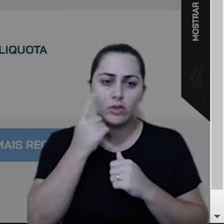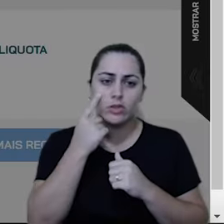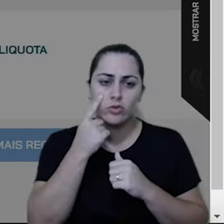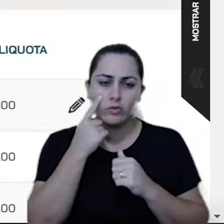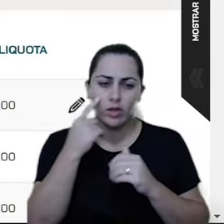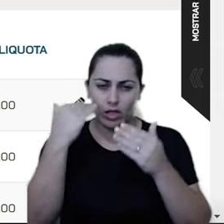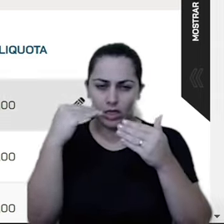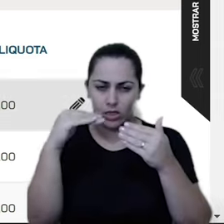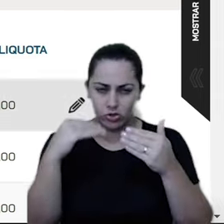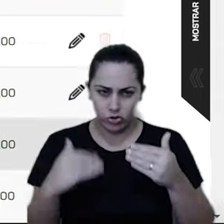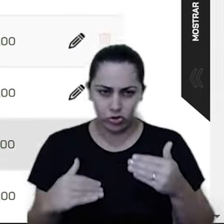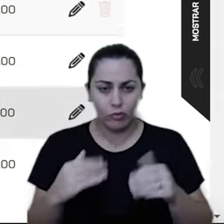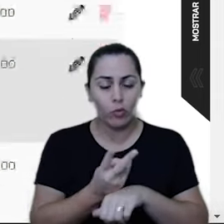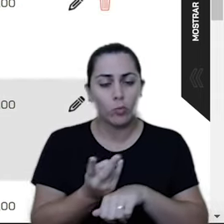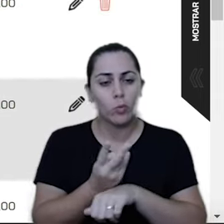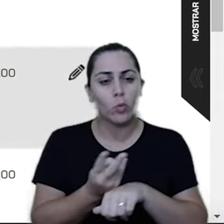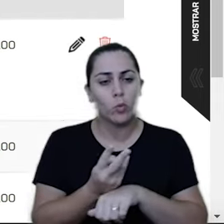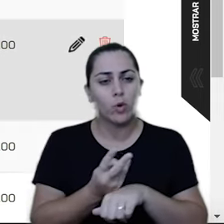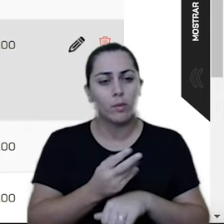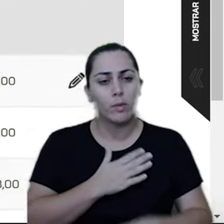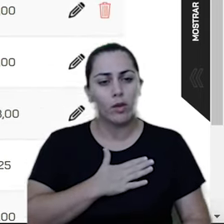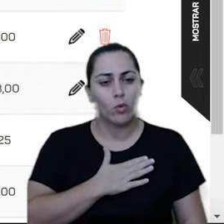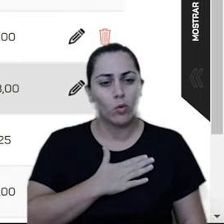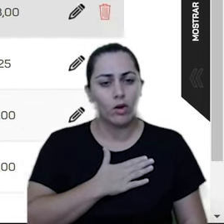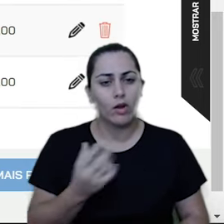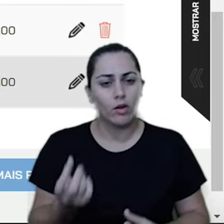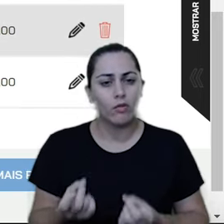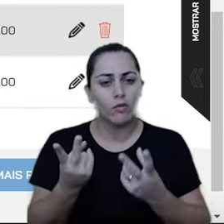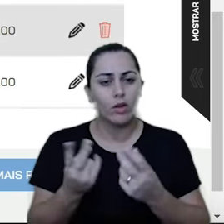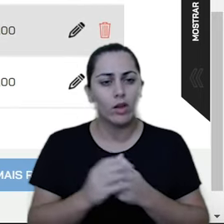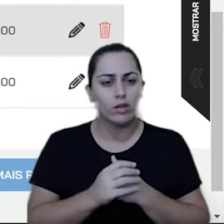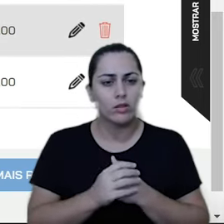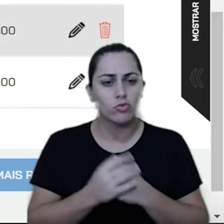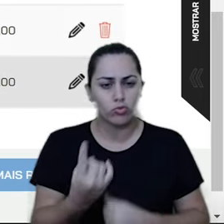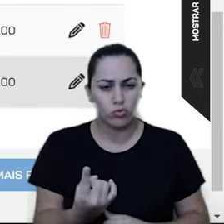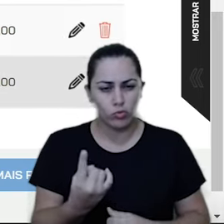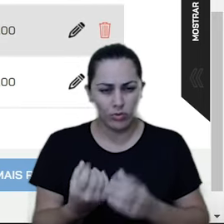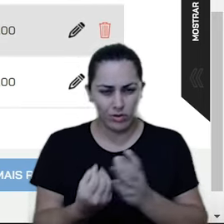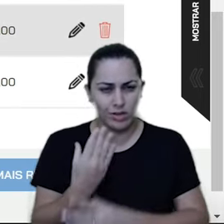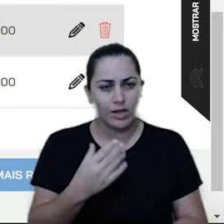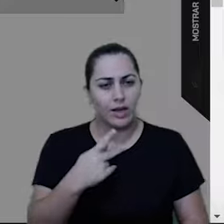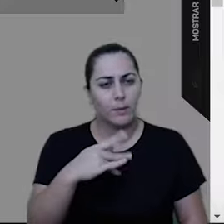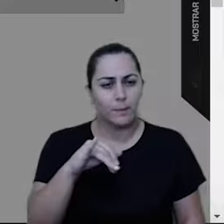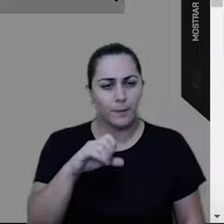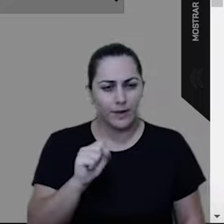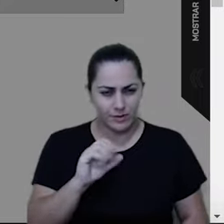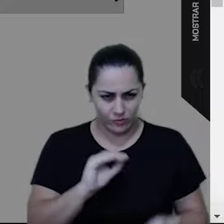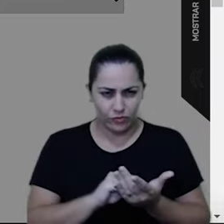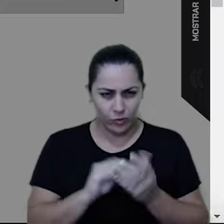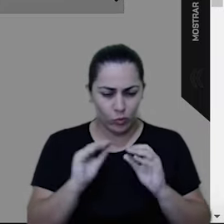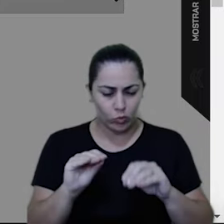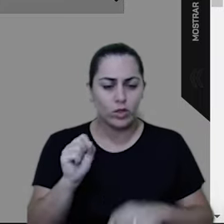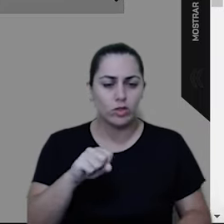eu pegar a listinha aqui ó clicar aqui vou procurar o meu vendas um lá que eu tô criando ó é o PIS né Acho que o PIS que eu não